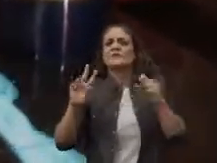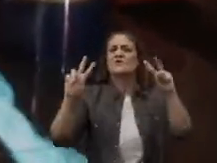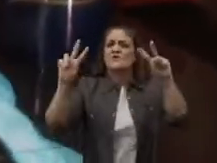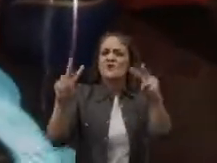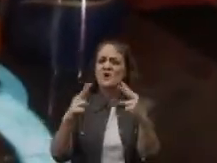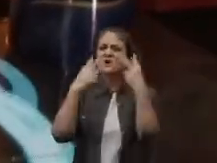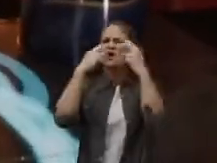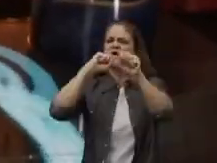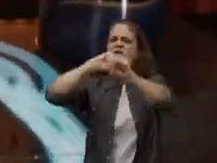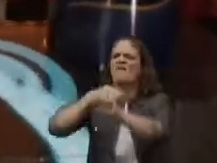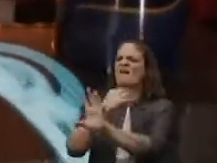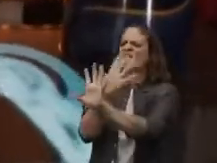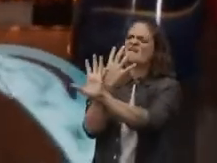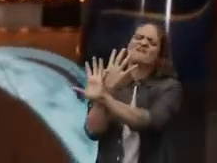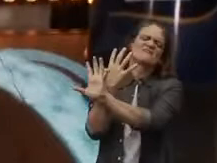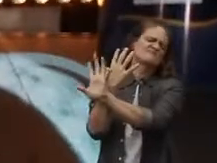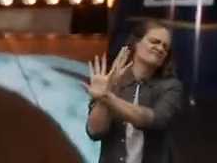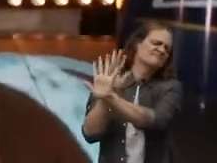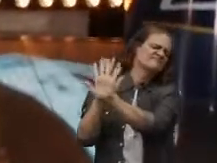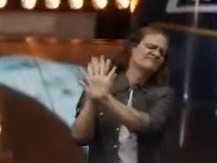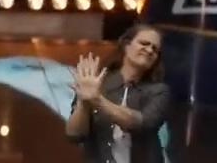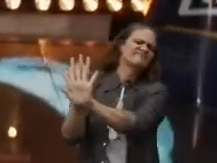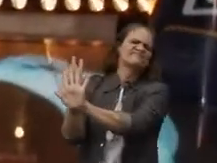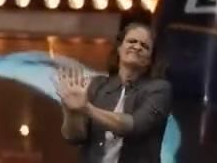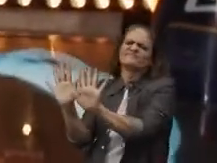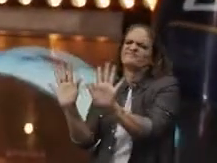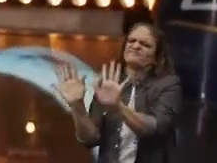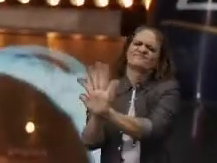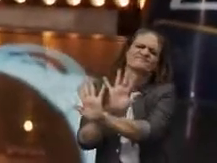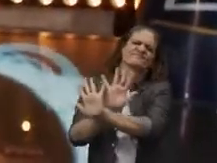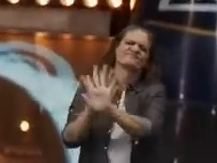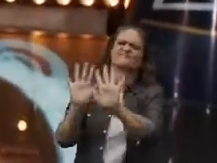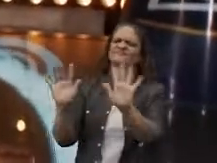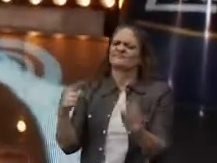ligar, faz parte dessa